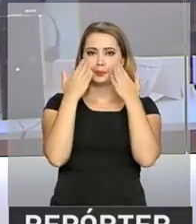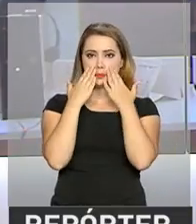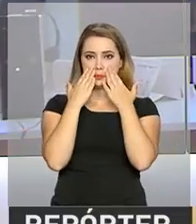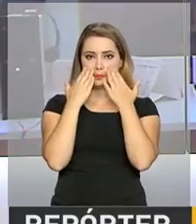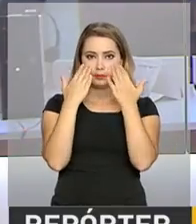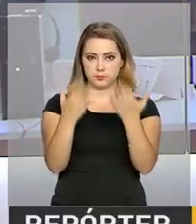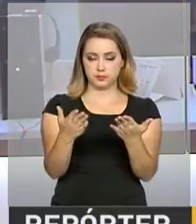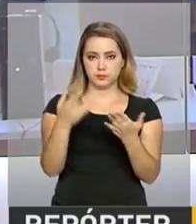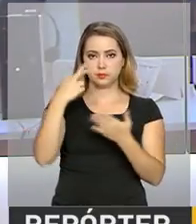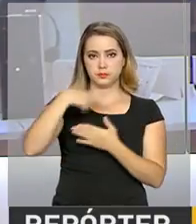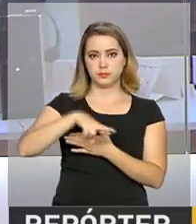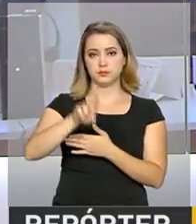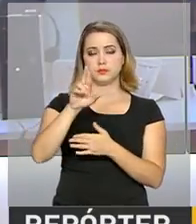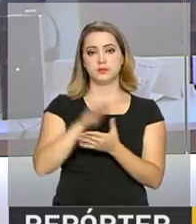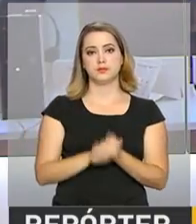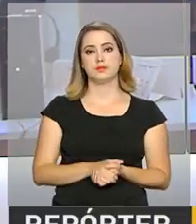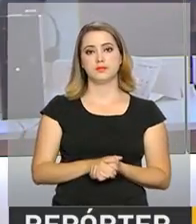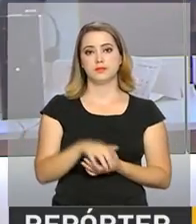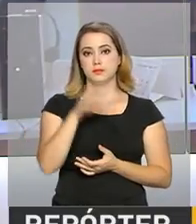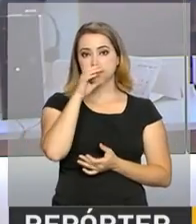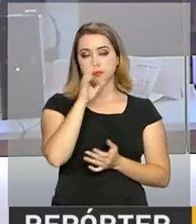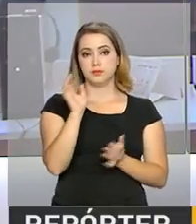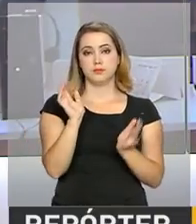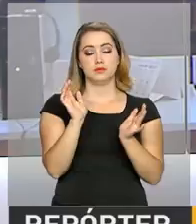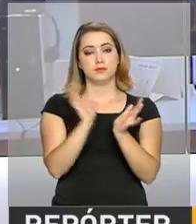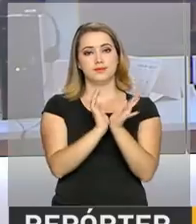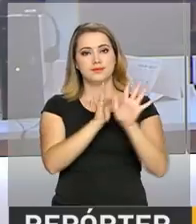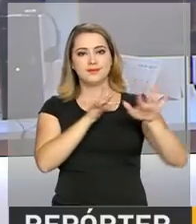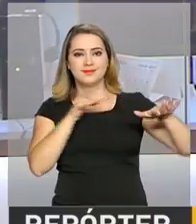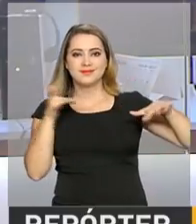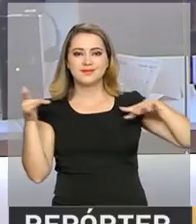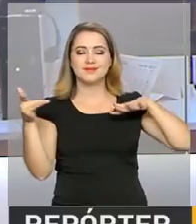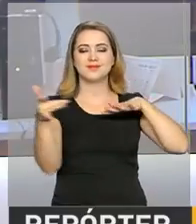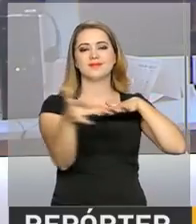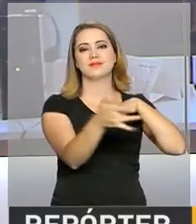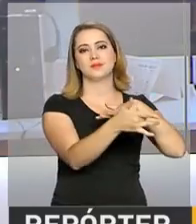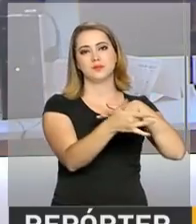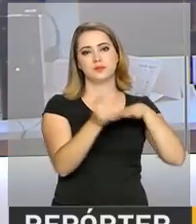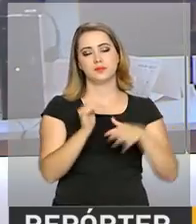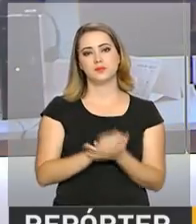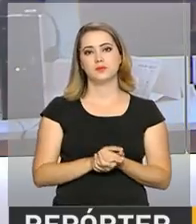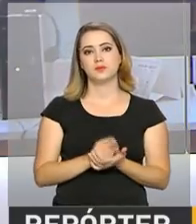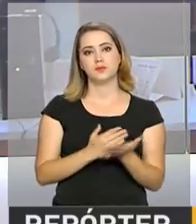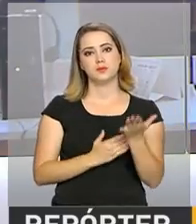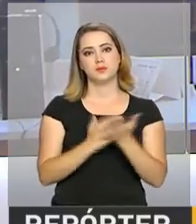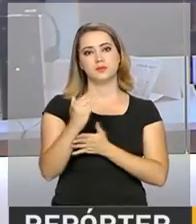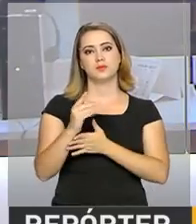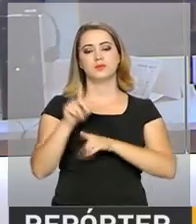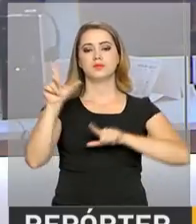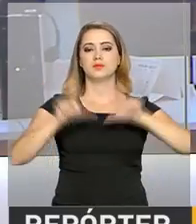próxima edição do Repórter NBR. Acompanhe as novidades também pelas nossas redes sociais.